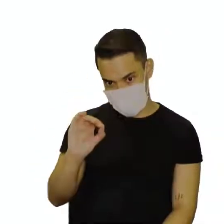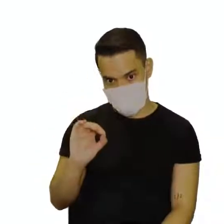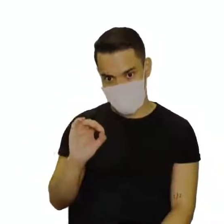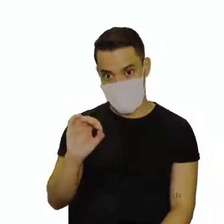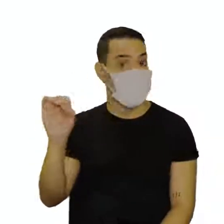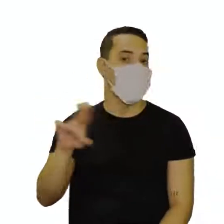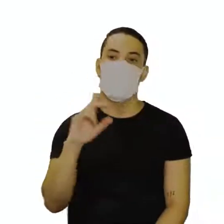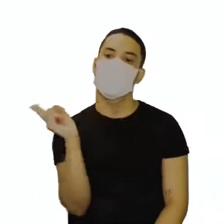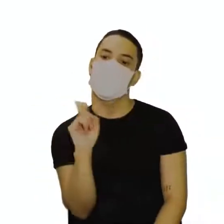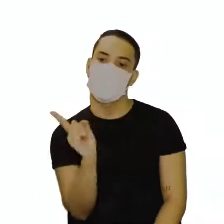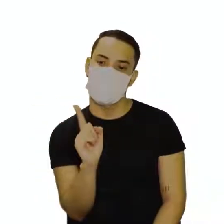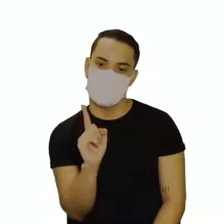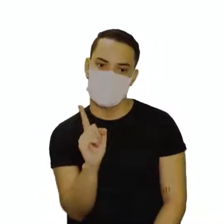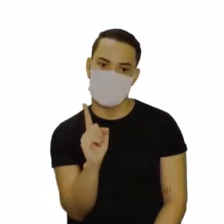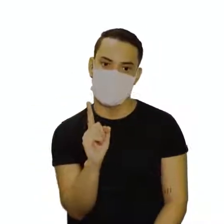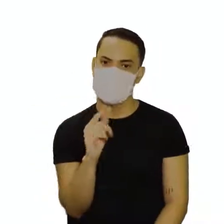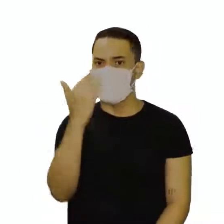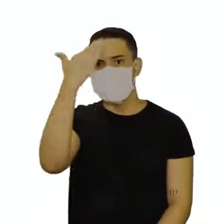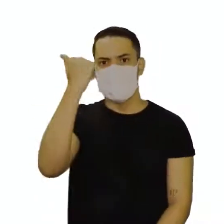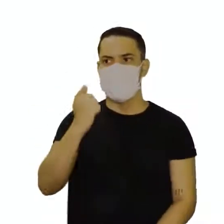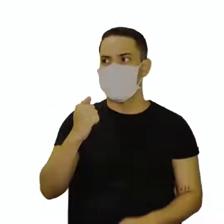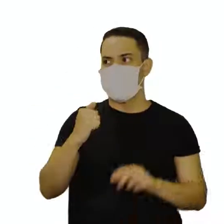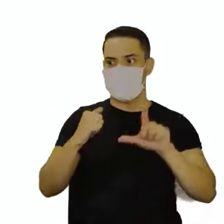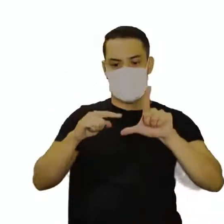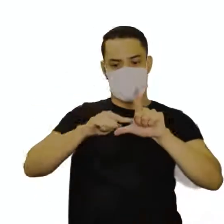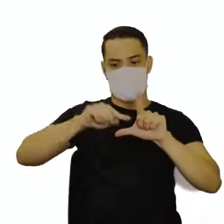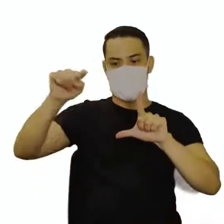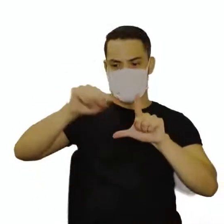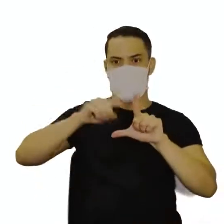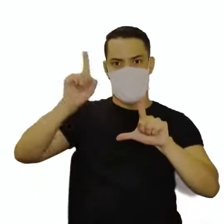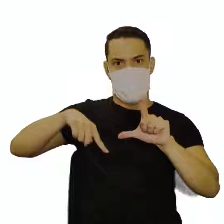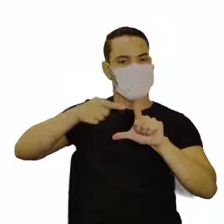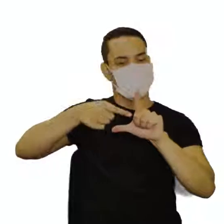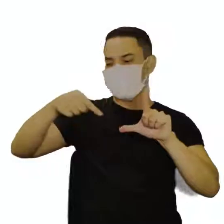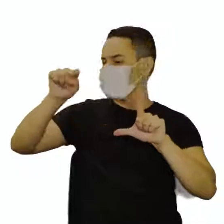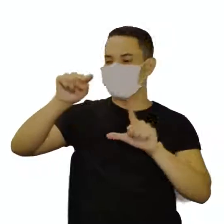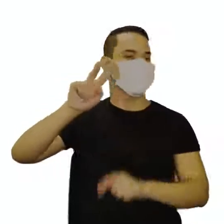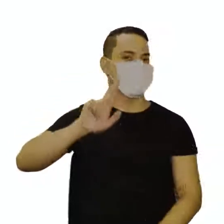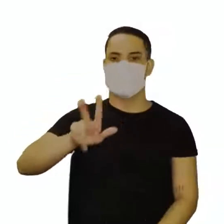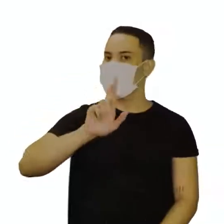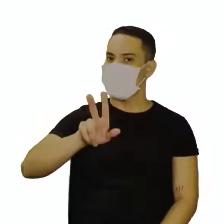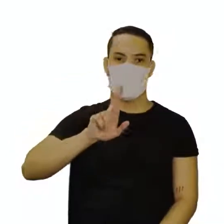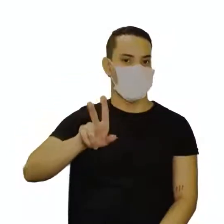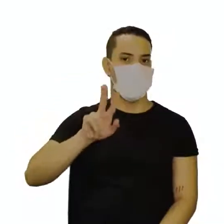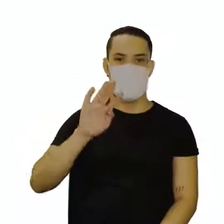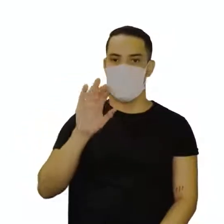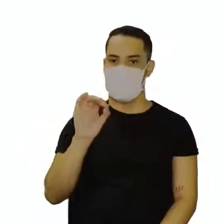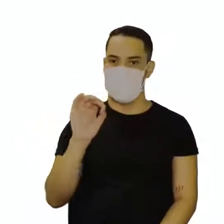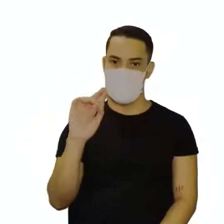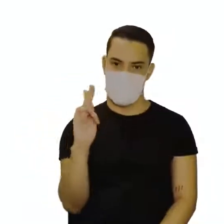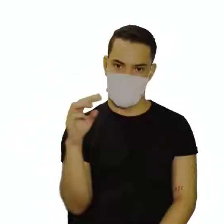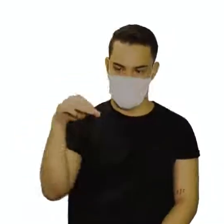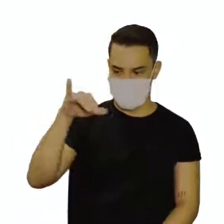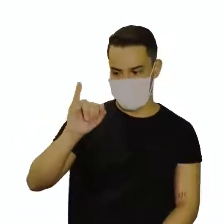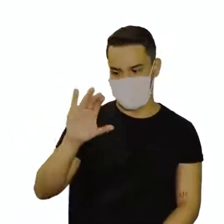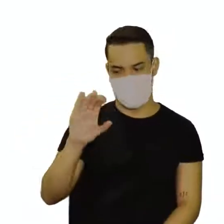ele não é ômico? Você olha pelo gráfico e você já sabe a resposta.